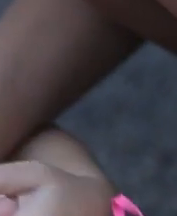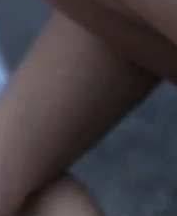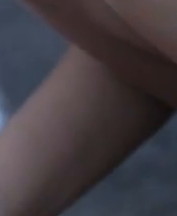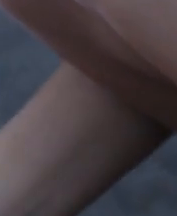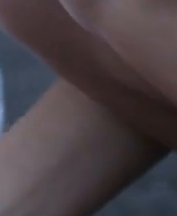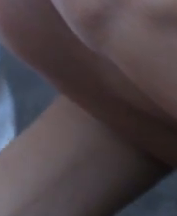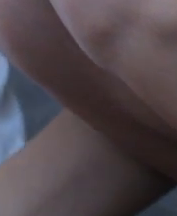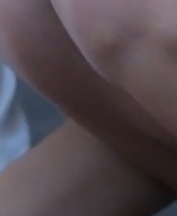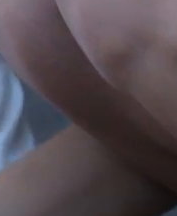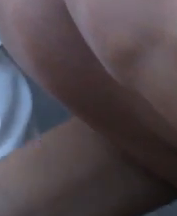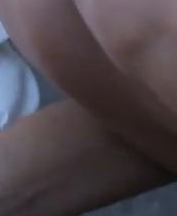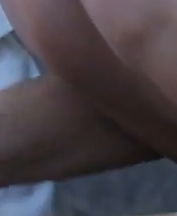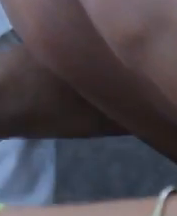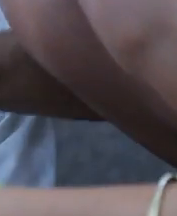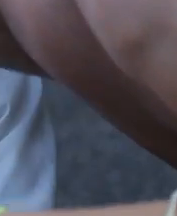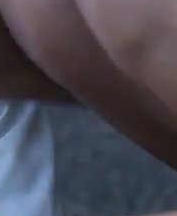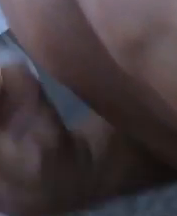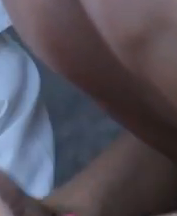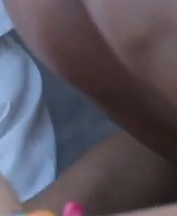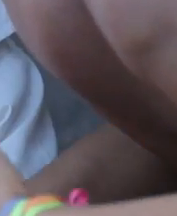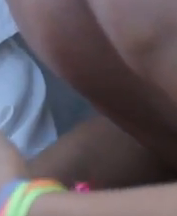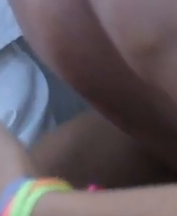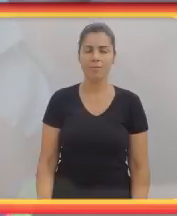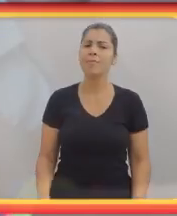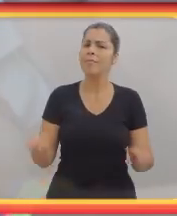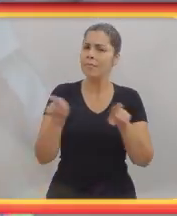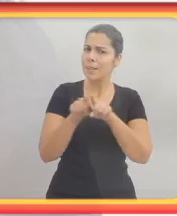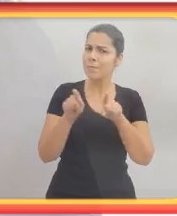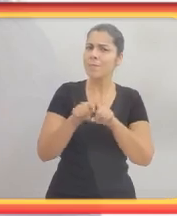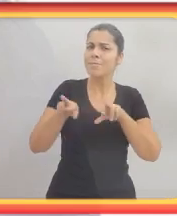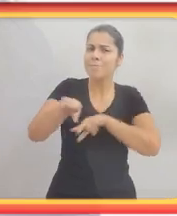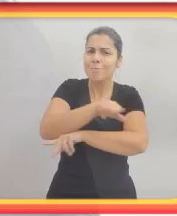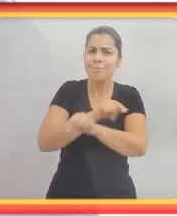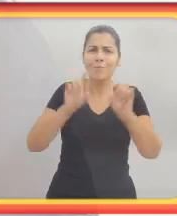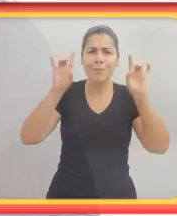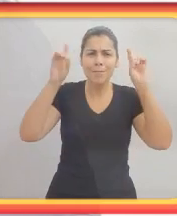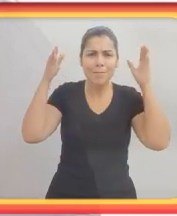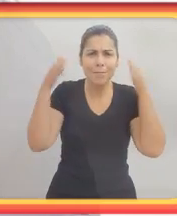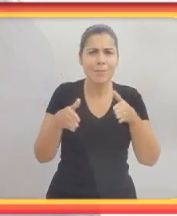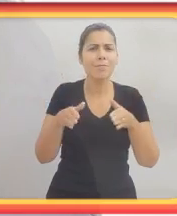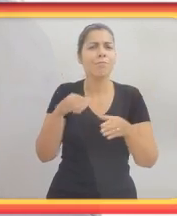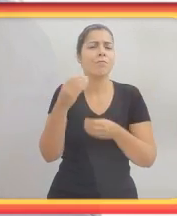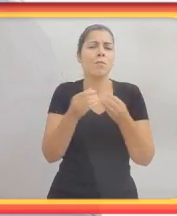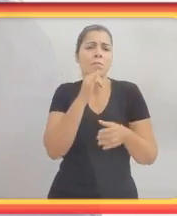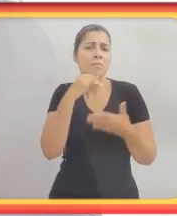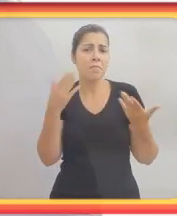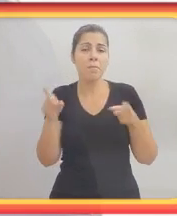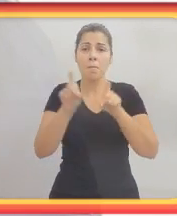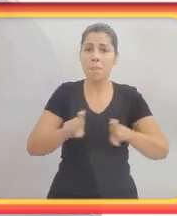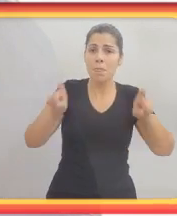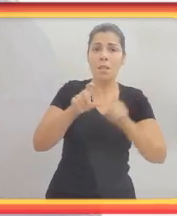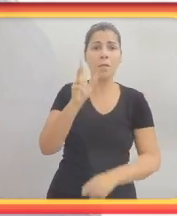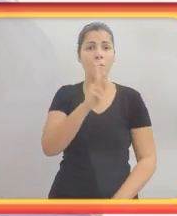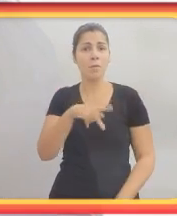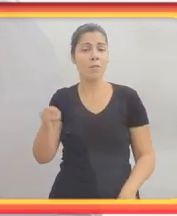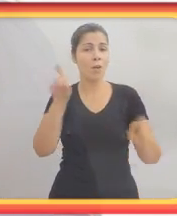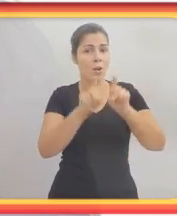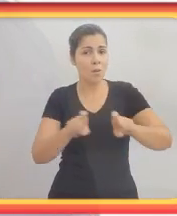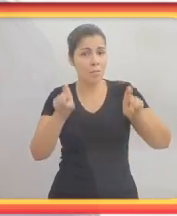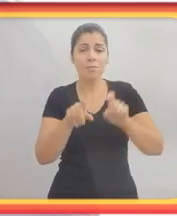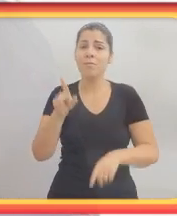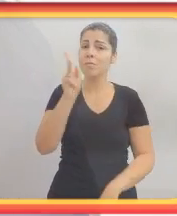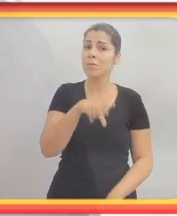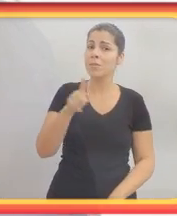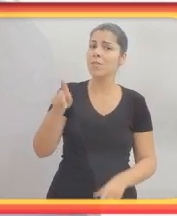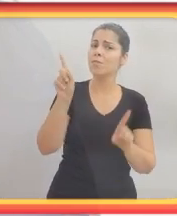mulher agachada de saia azul segura a mão do menino sentado. Também há as diversas especialidades, como computação, a